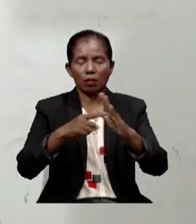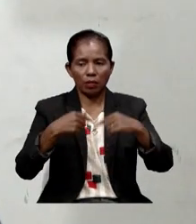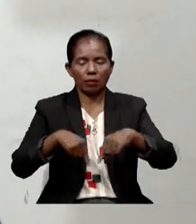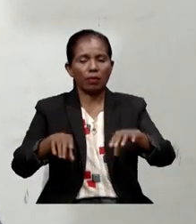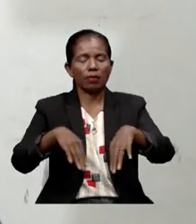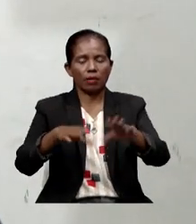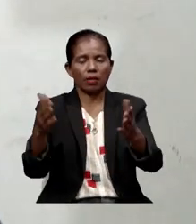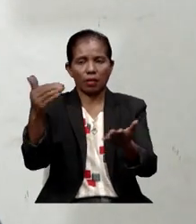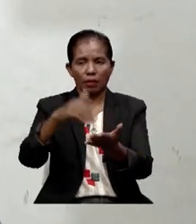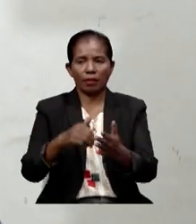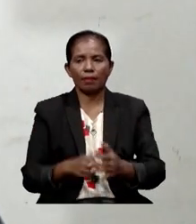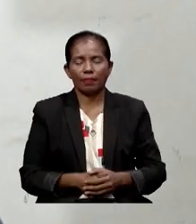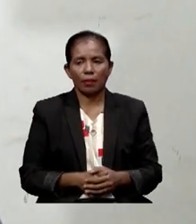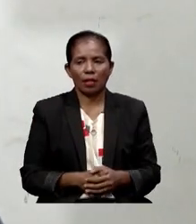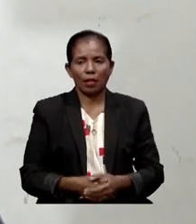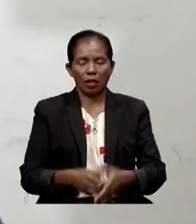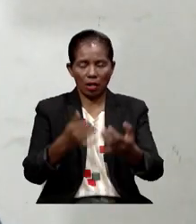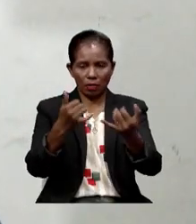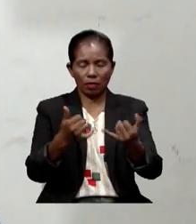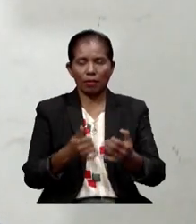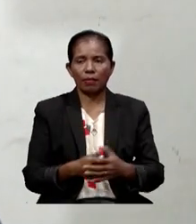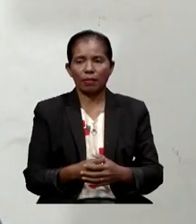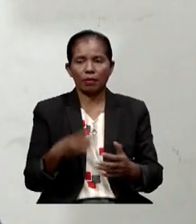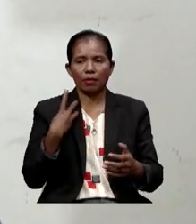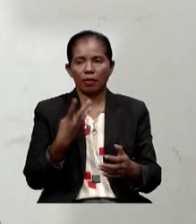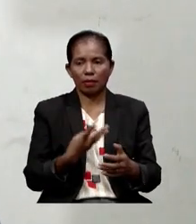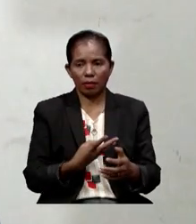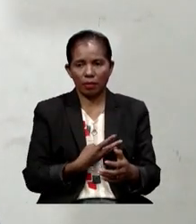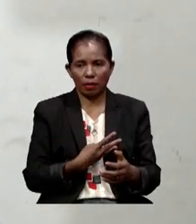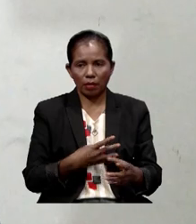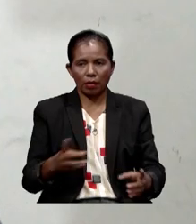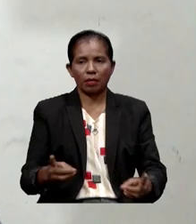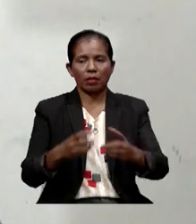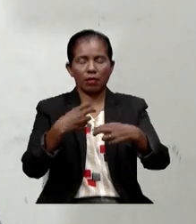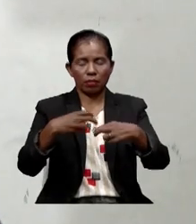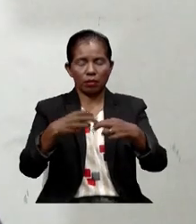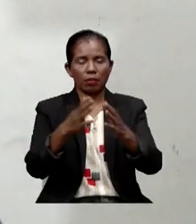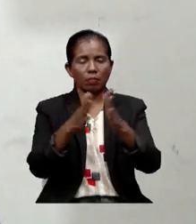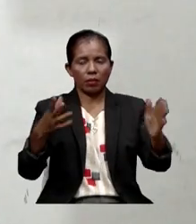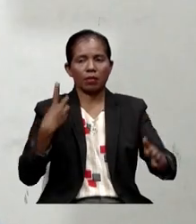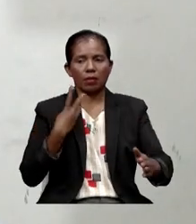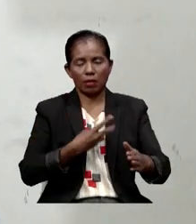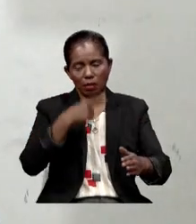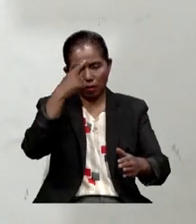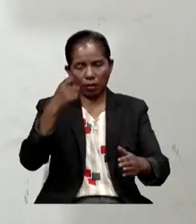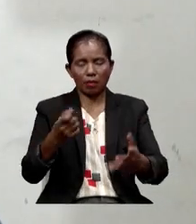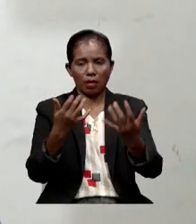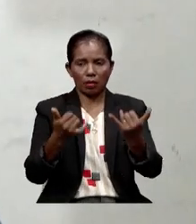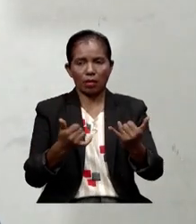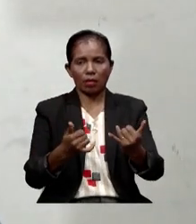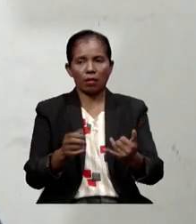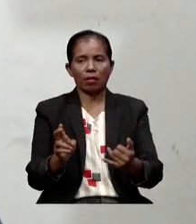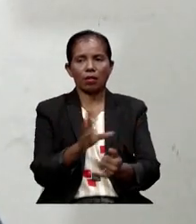pa antau do ne ka agora da kone ami imprenta le desafio boti lo ami tamba ami agora ne executa